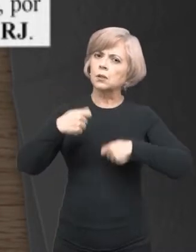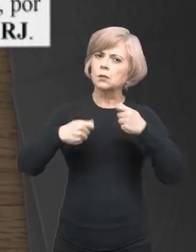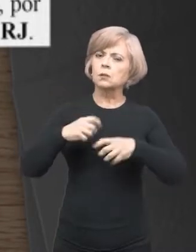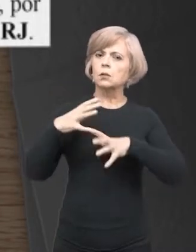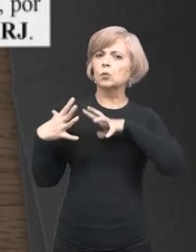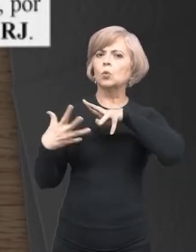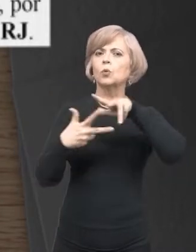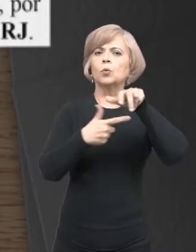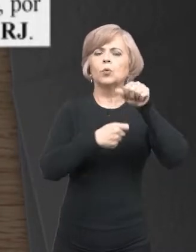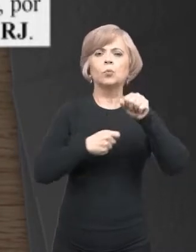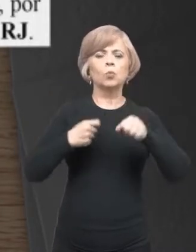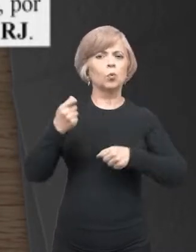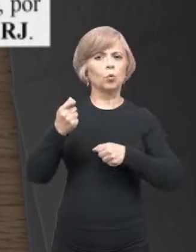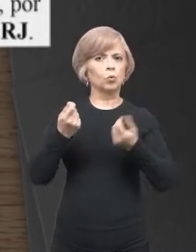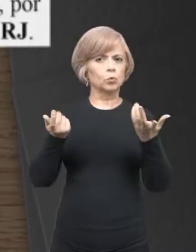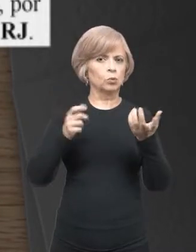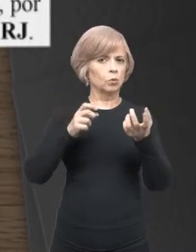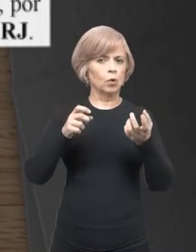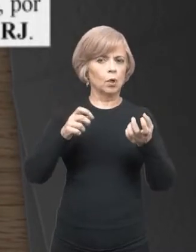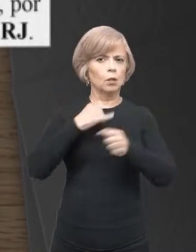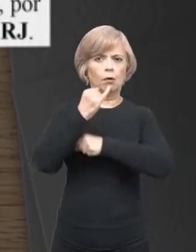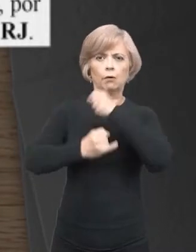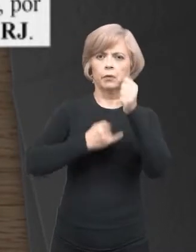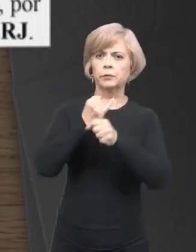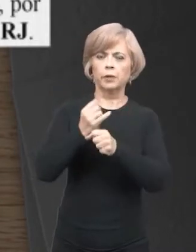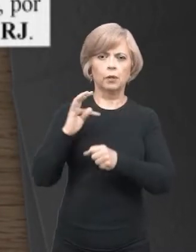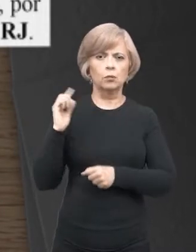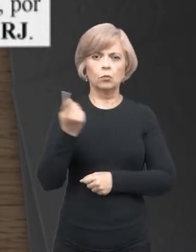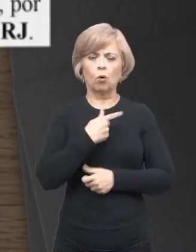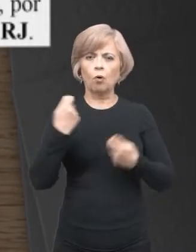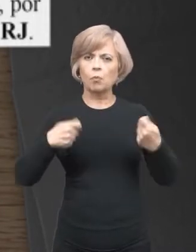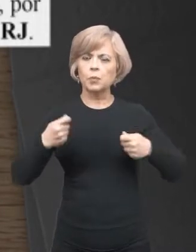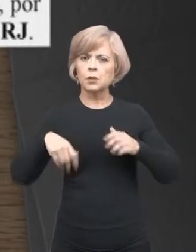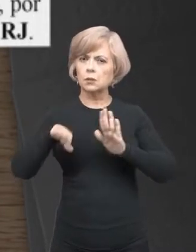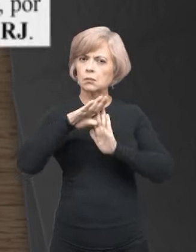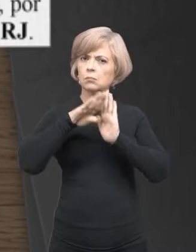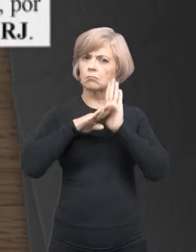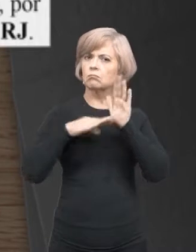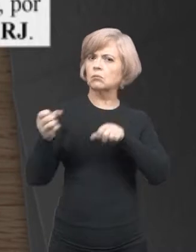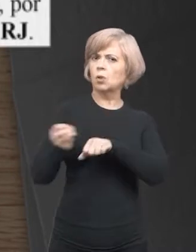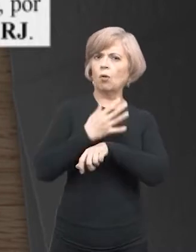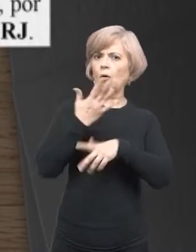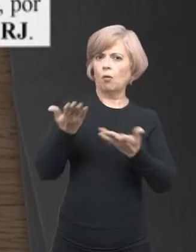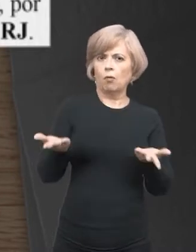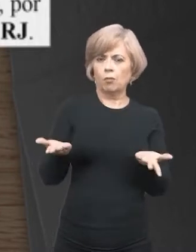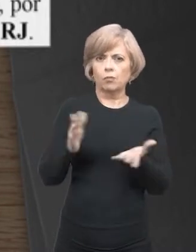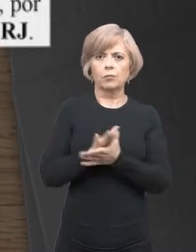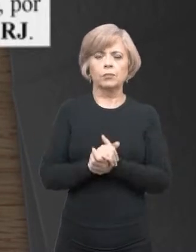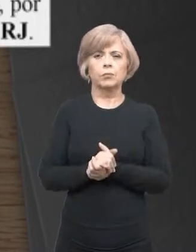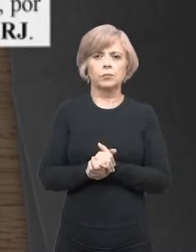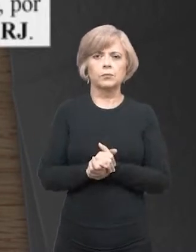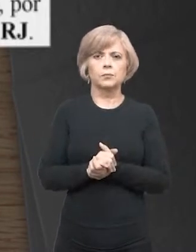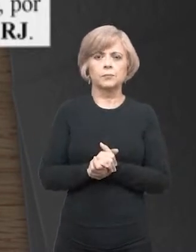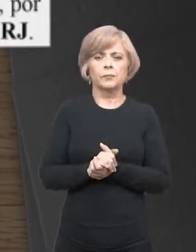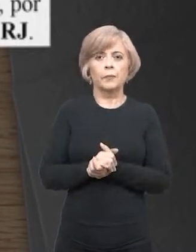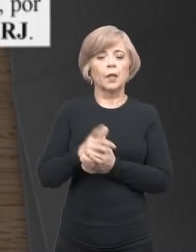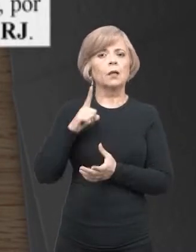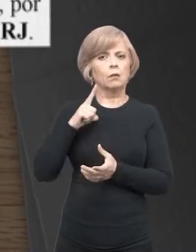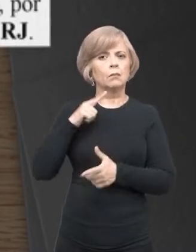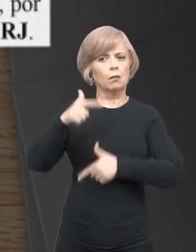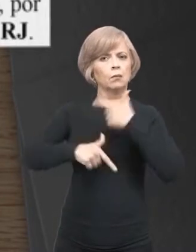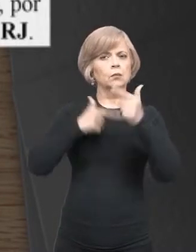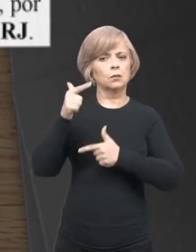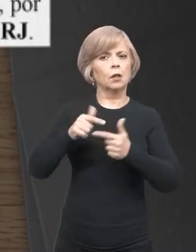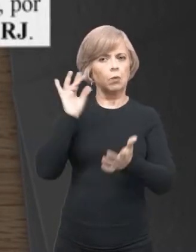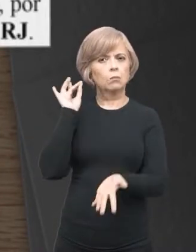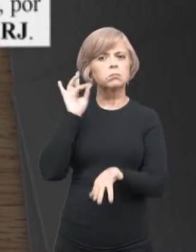mundo digitalizado como o nosso, de que essa investigação ela se faça num plano moderno e, como tem sido feito com muito afinco